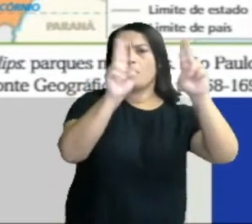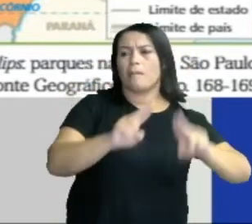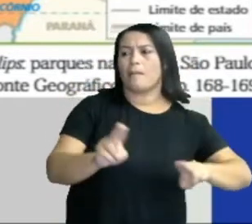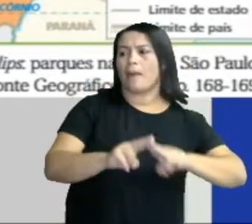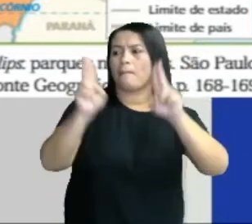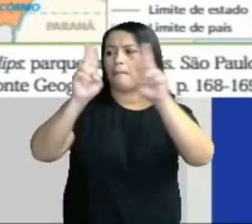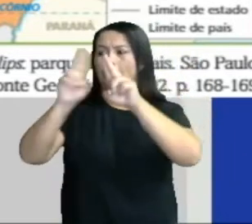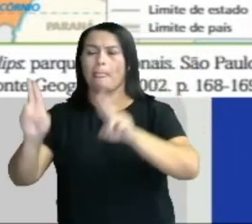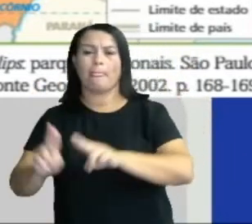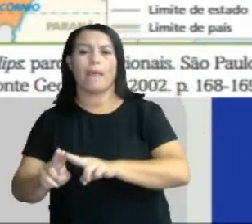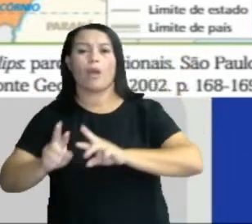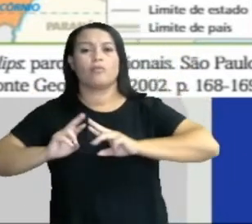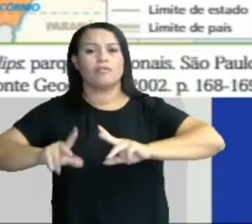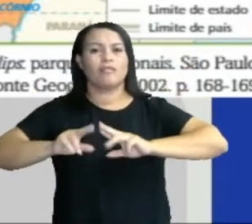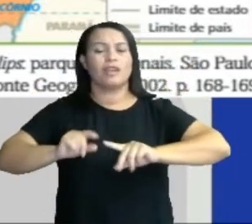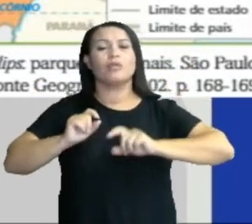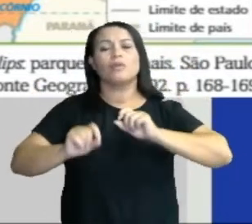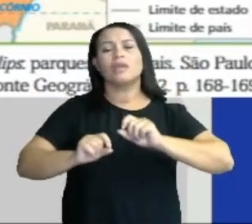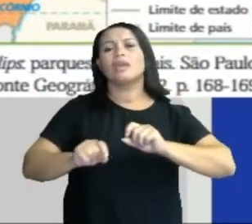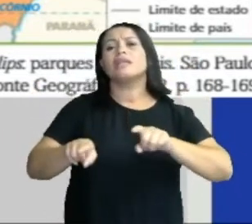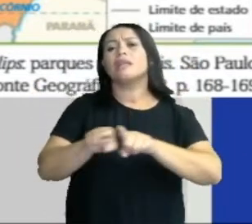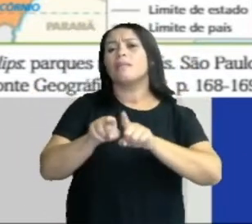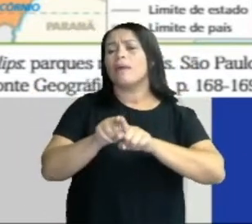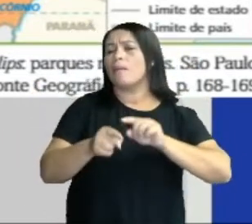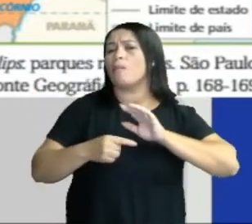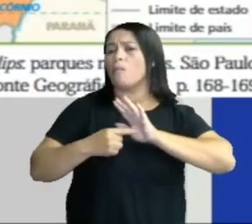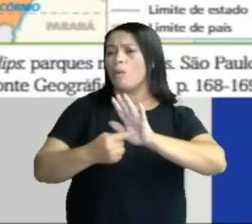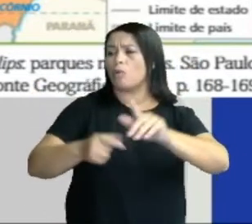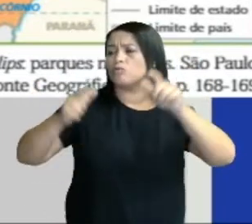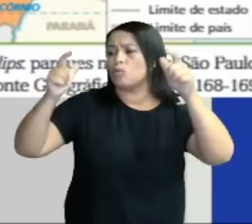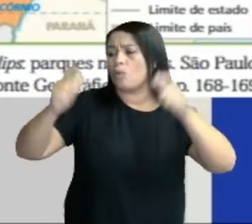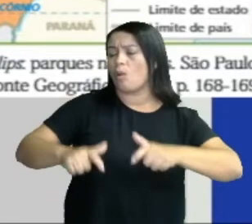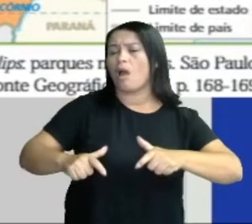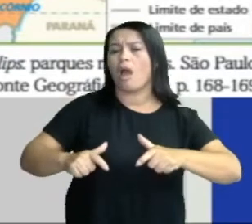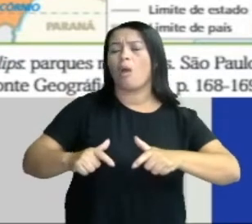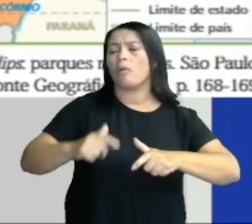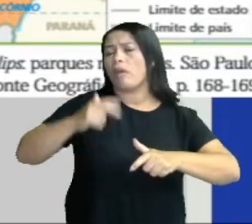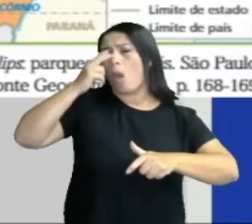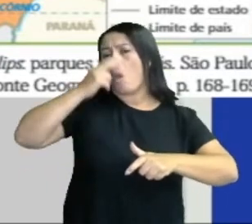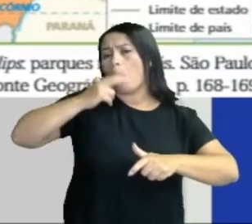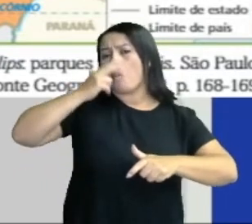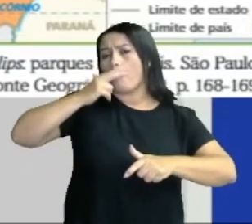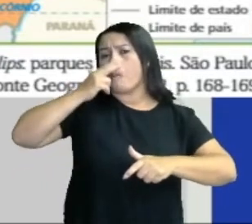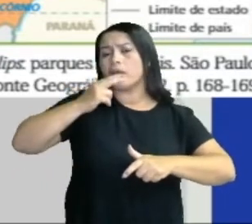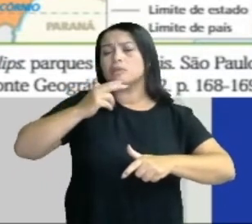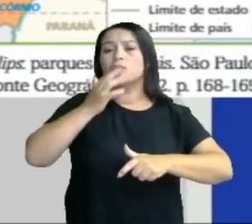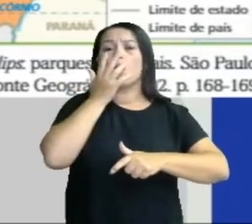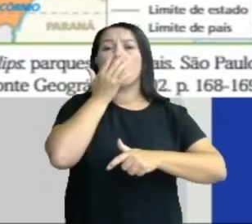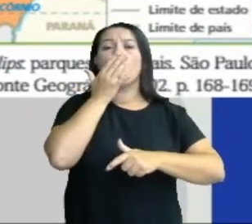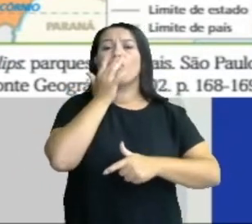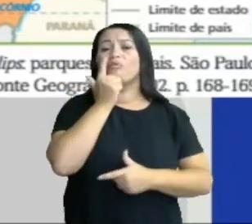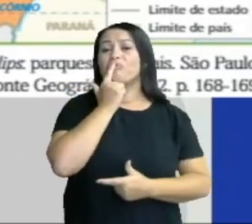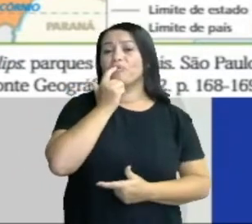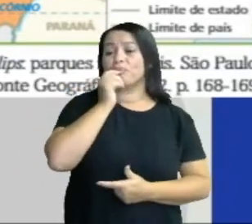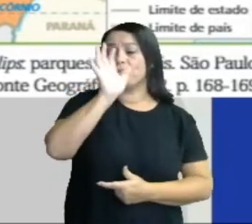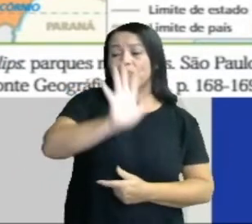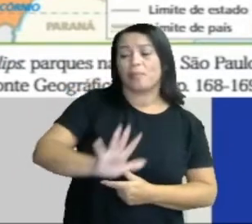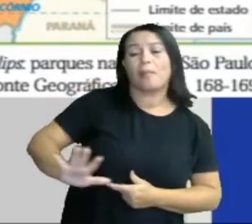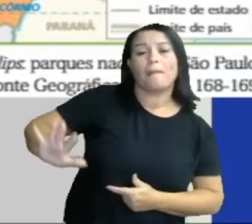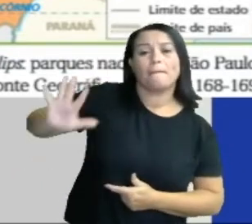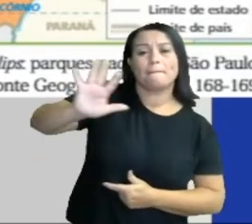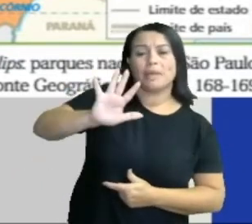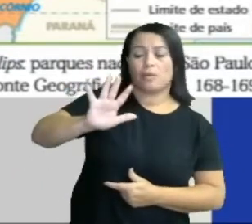escalas diferentes, tá? Mas elas retratam um local que basicamente é o mesmo, ó. Essa área em vermelho é essa